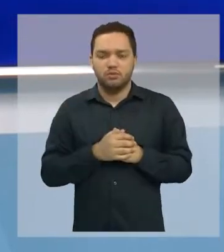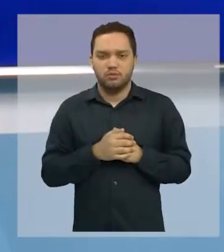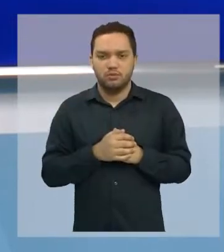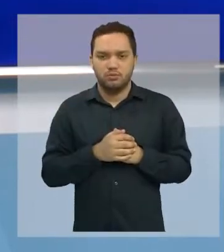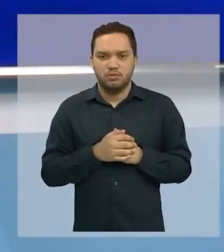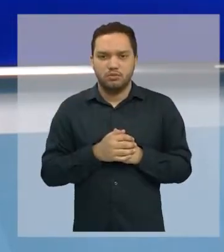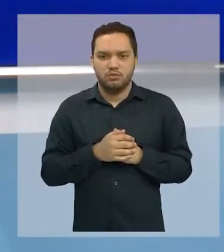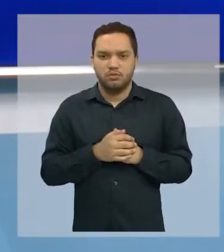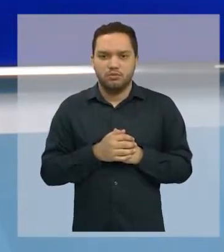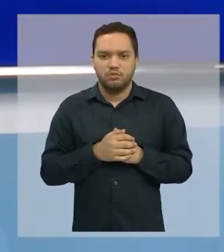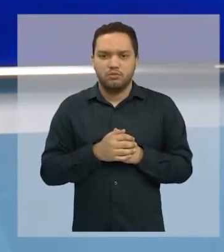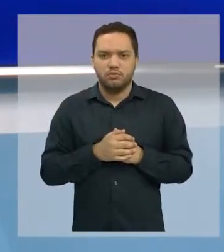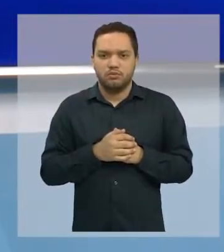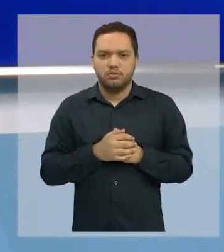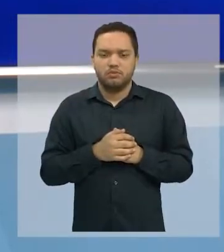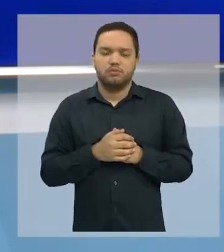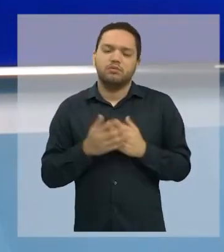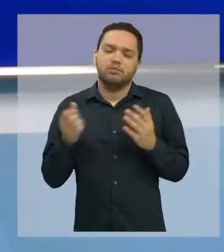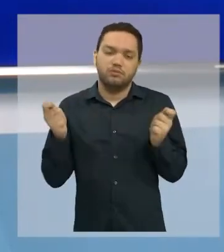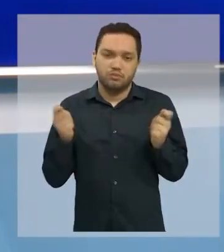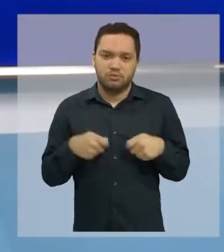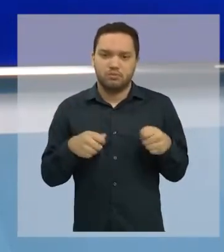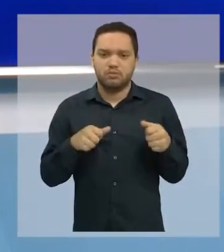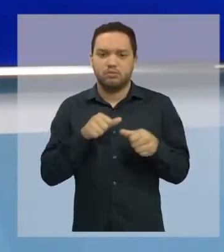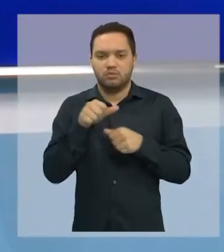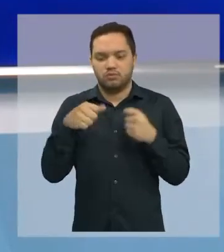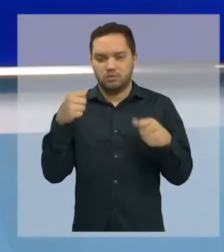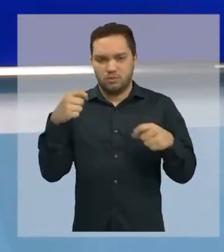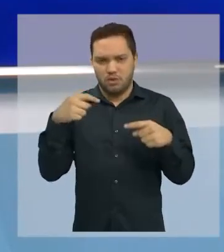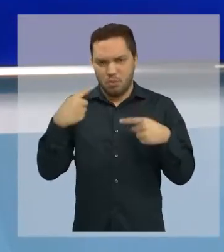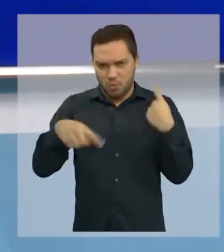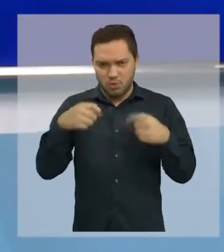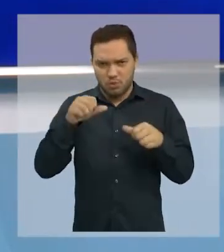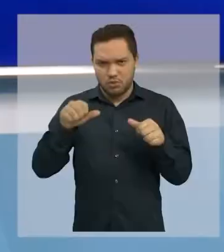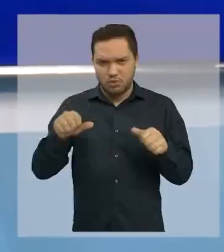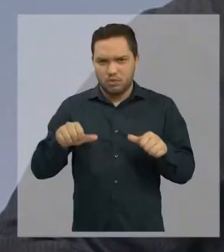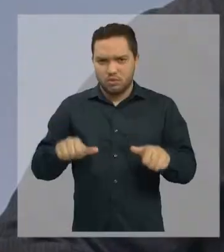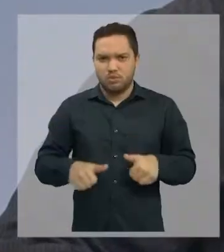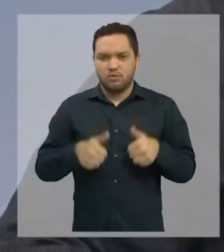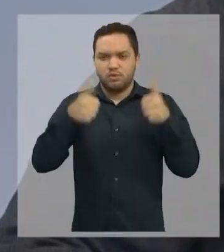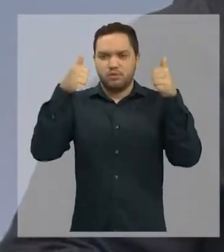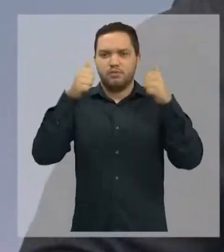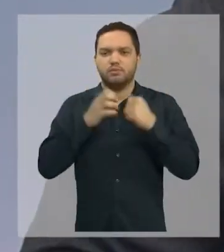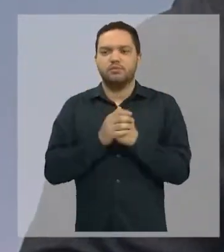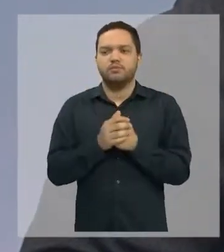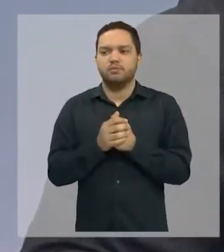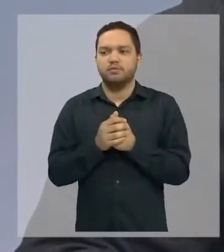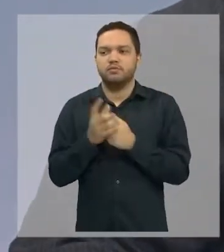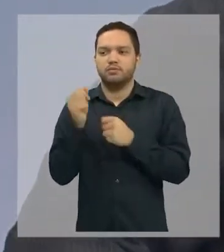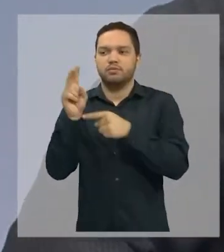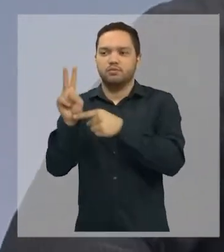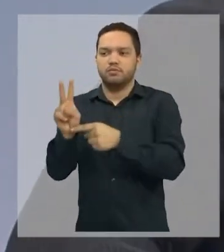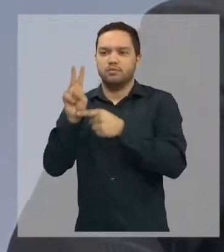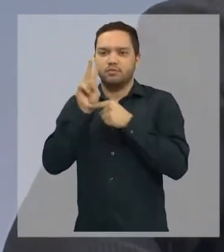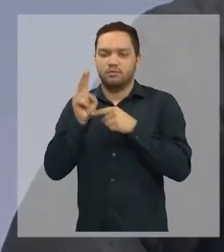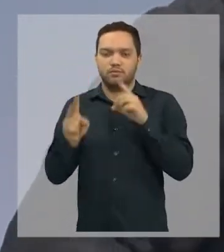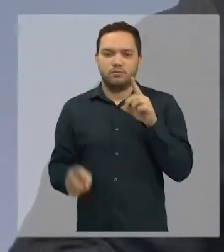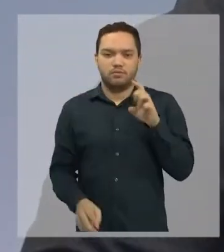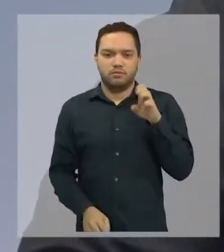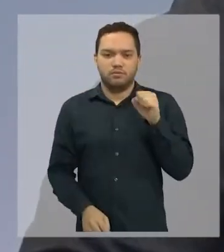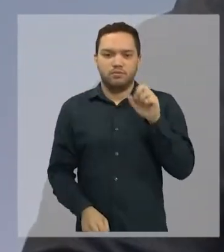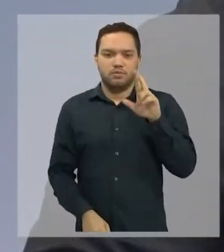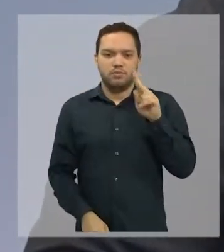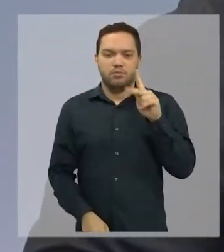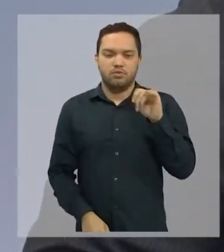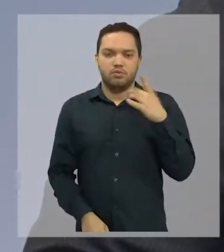poderá proporcionar essa oxigenação pela renovação da política? Mas você acha eu que isso vou é pegar possível? emprestado aqui do Reginaldo a palavra